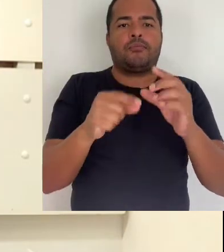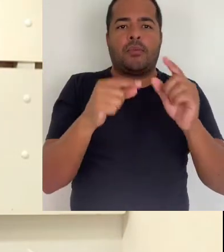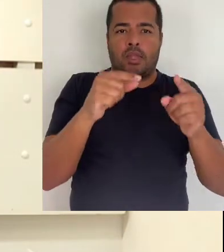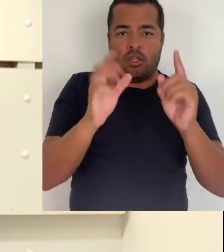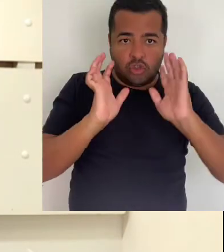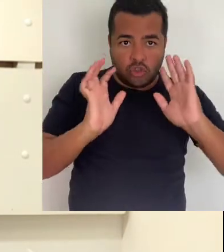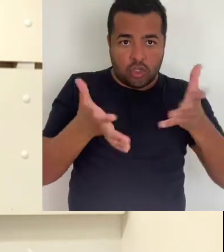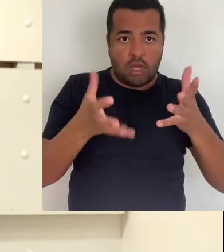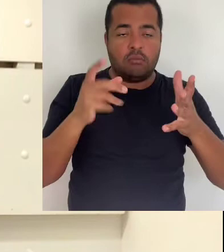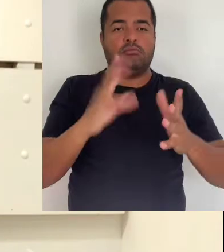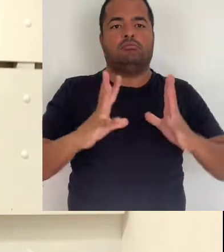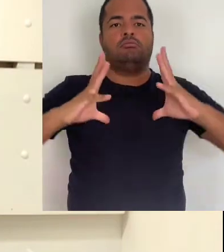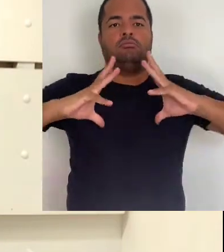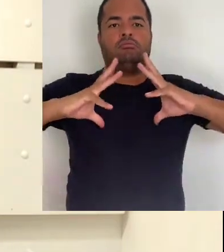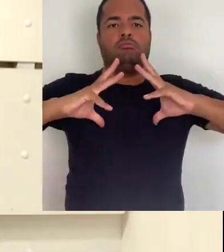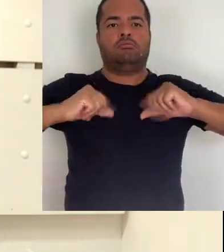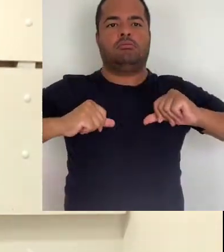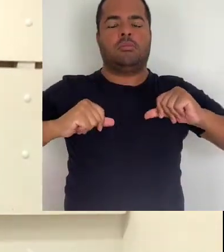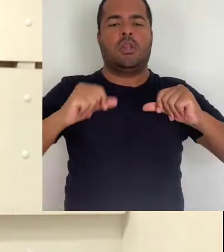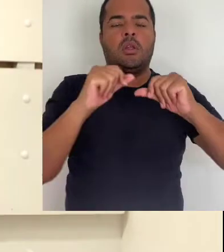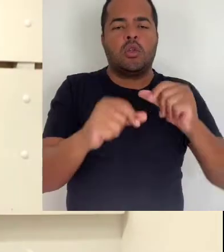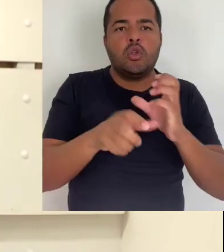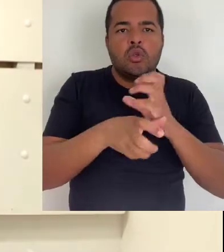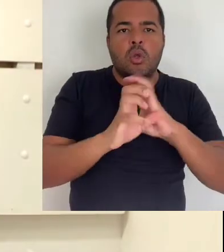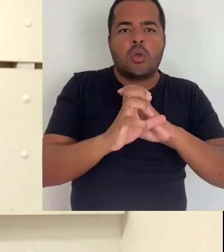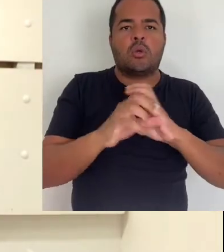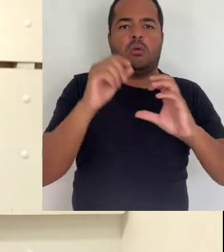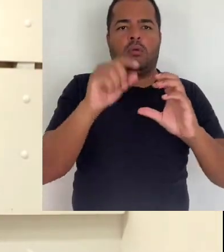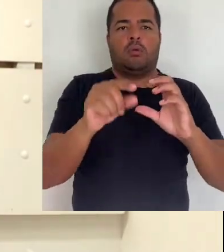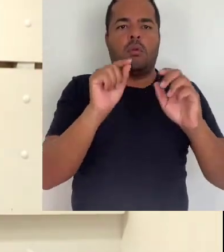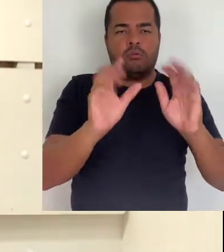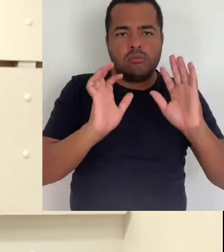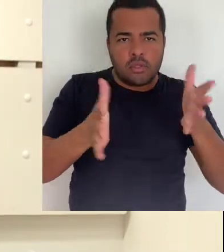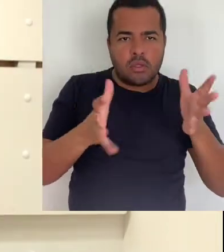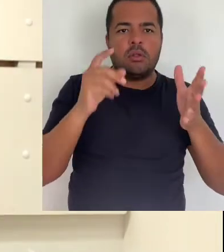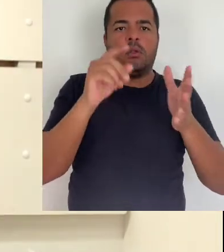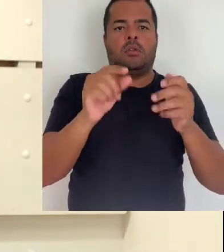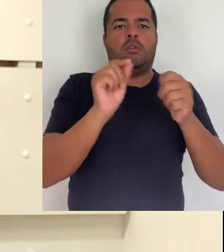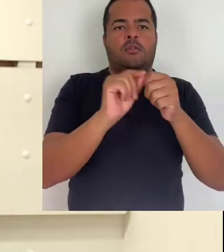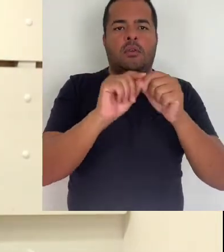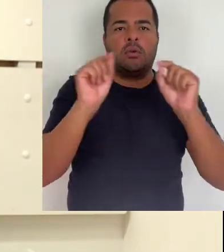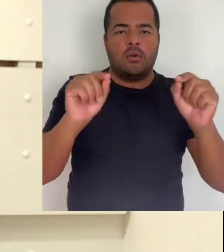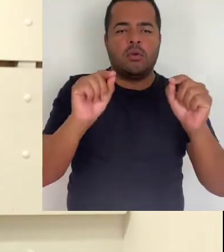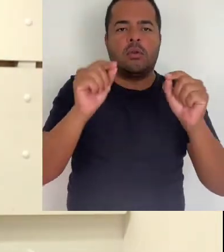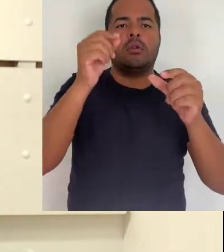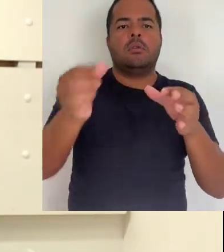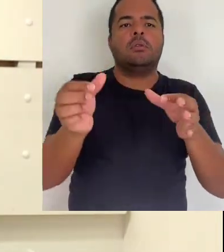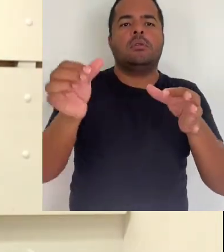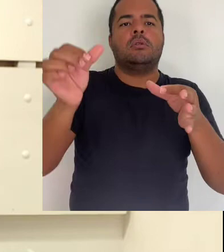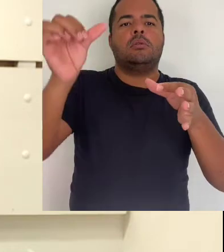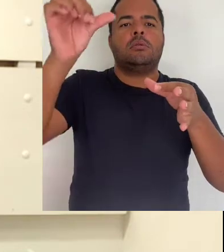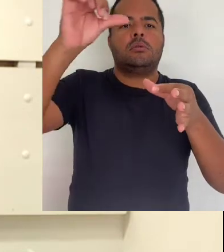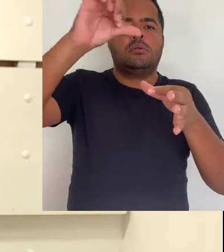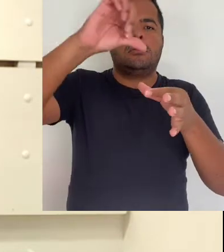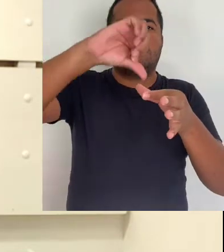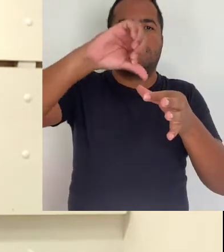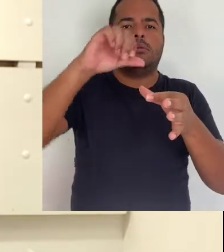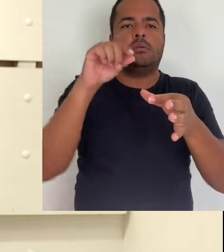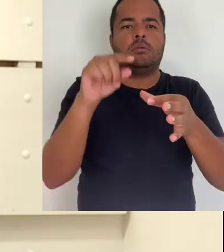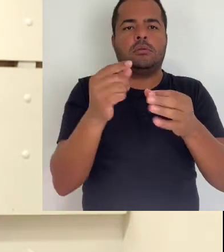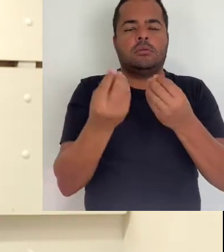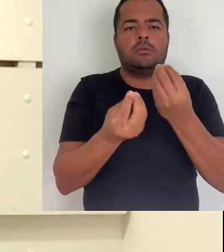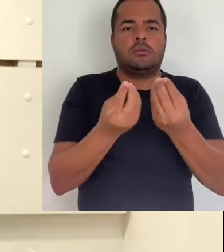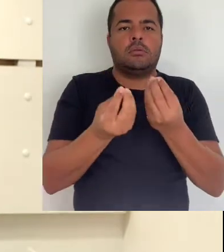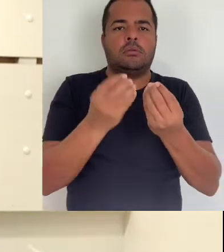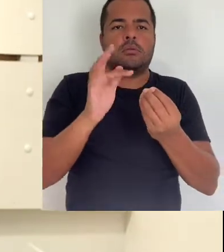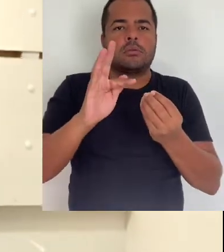essa filtração. E aí, com o seu material já seco, né, com o sulfato de sódio, você vem aqui, ó, e vai